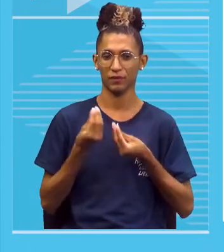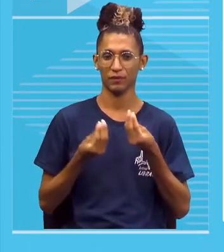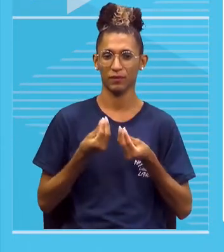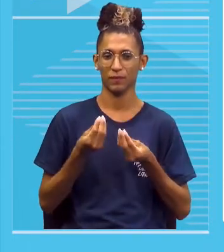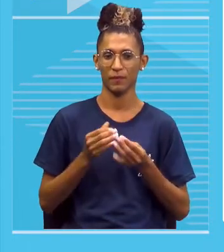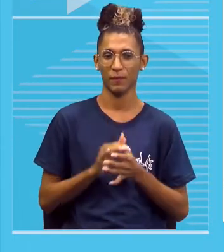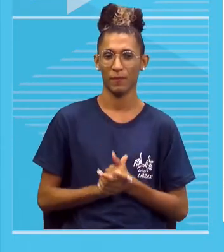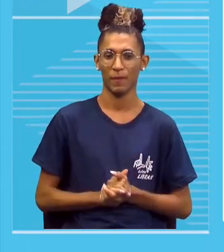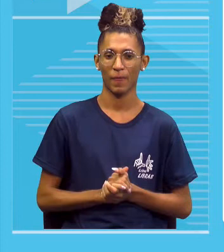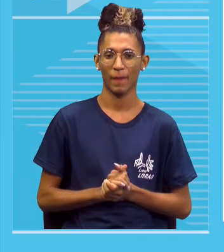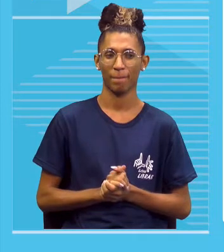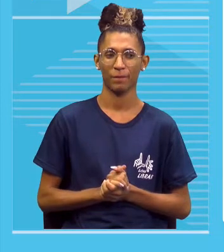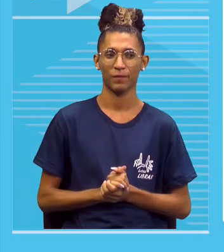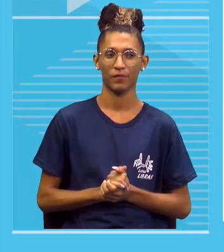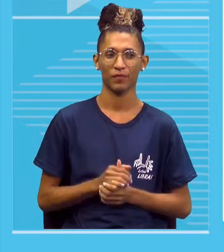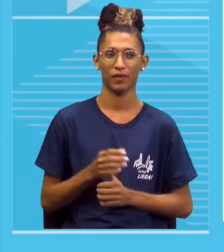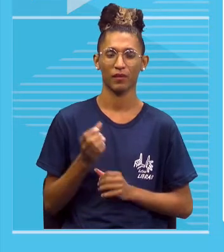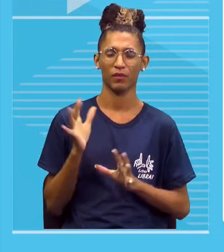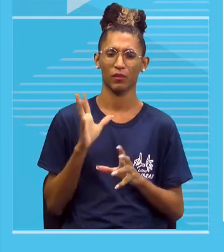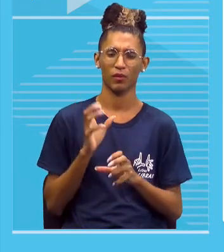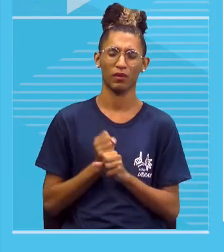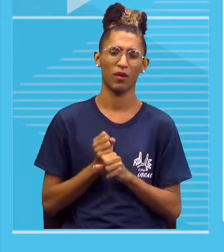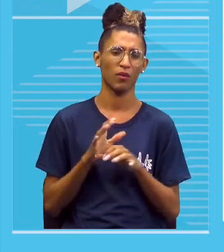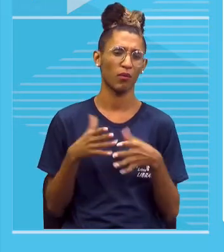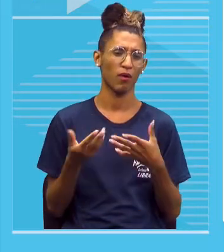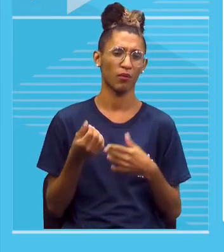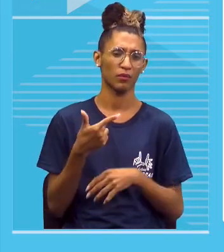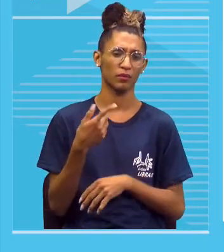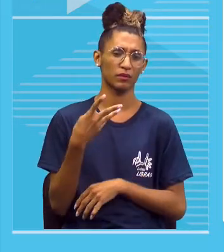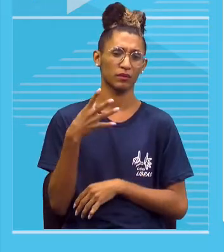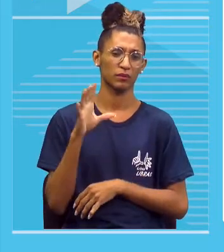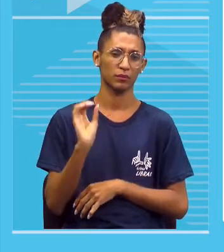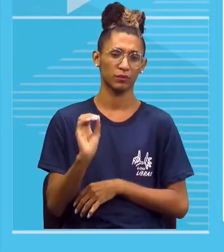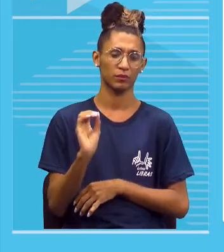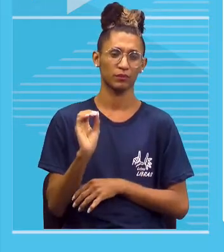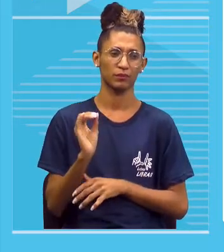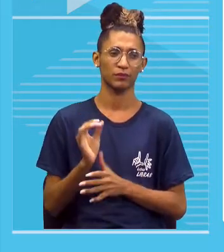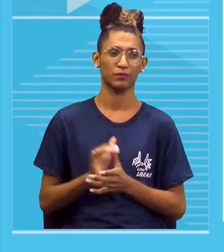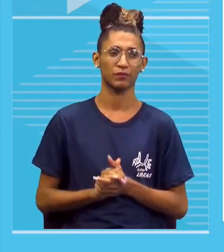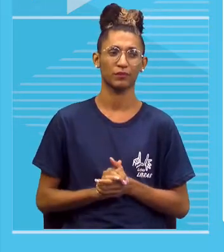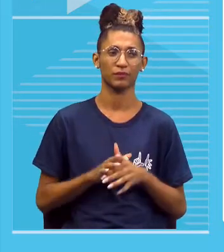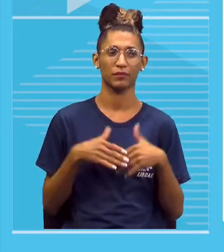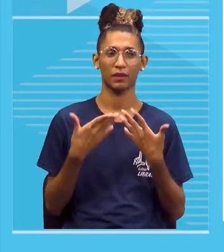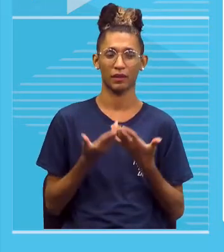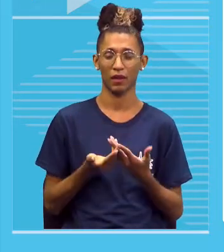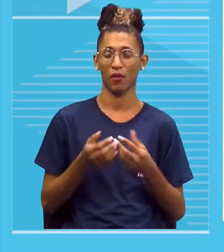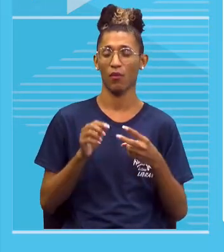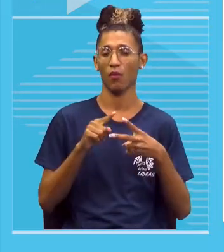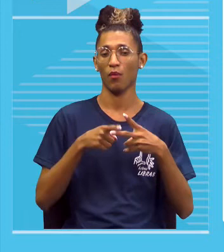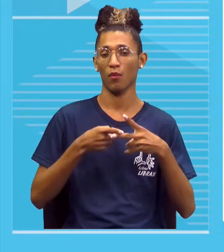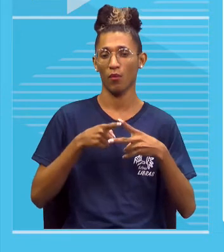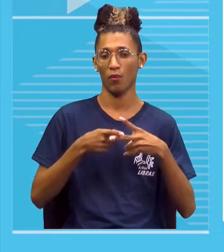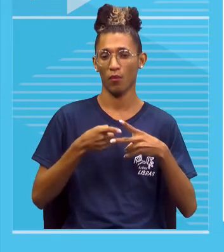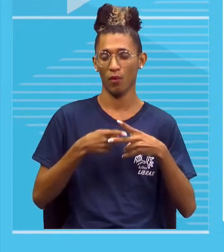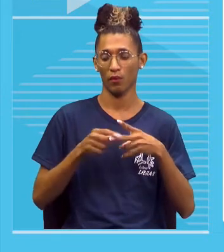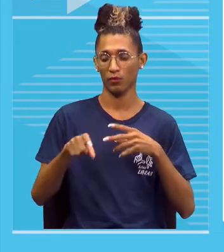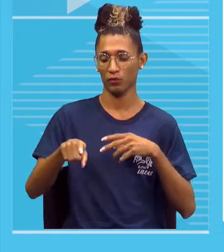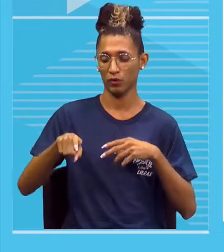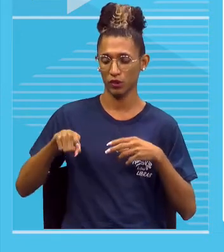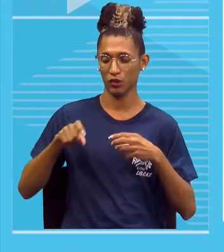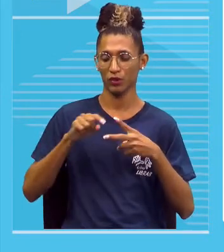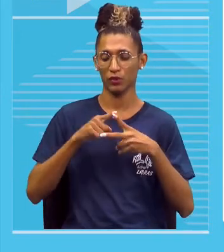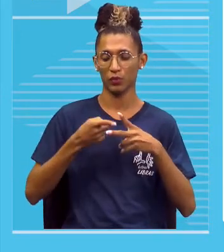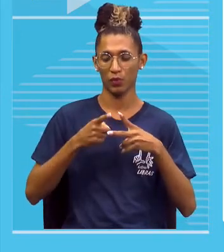se você quiser é quanto 240 galerinha então meu ângulo o meu